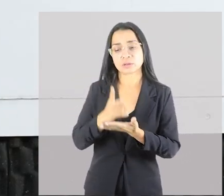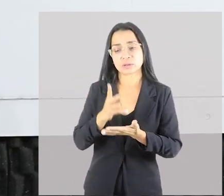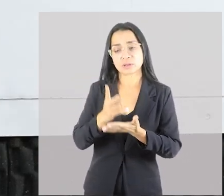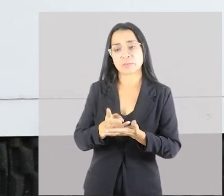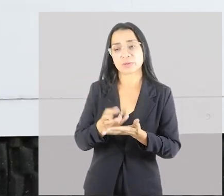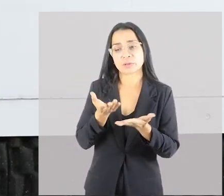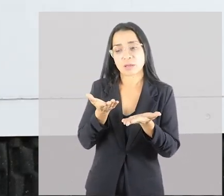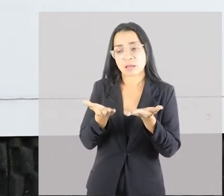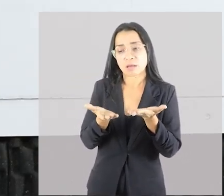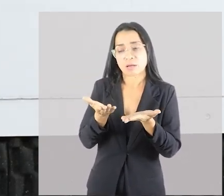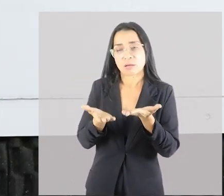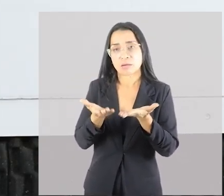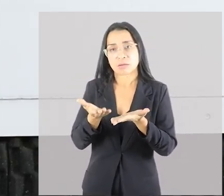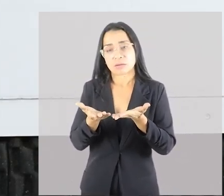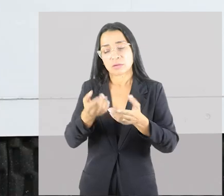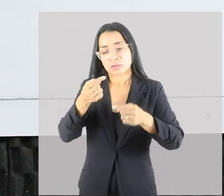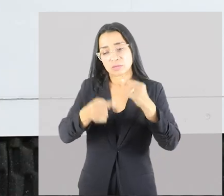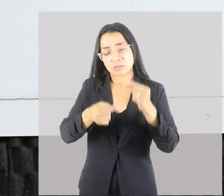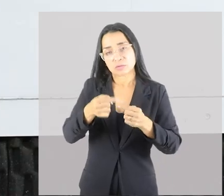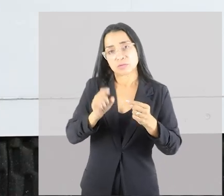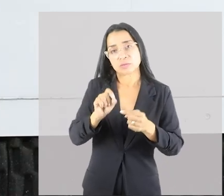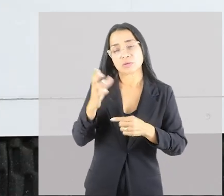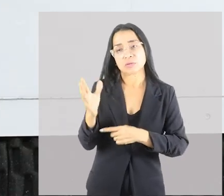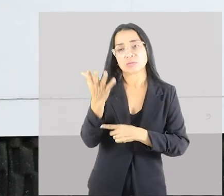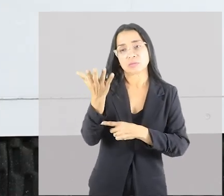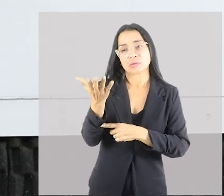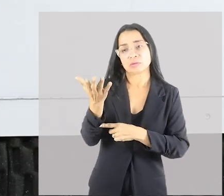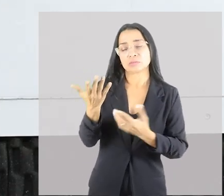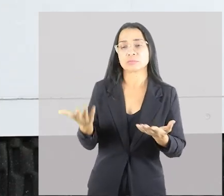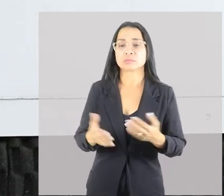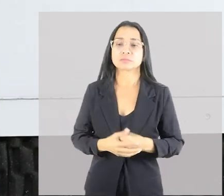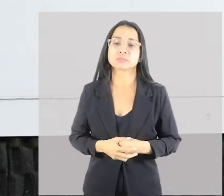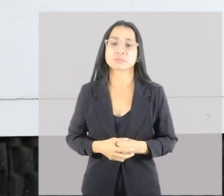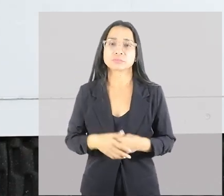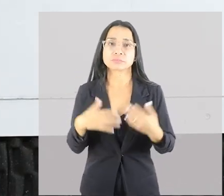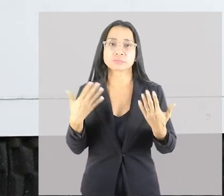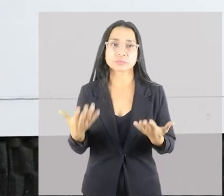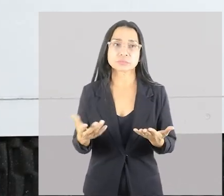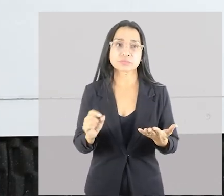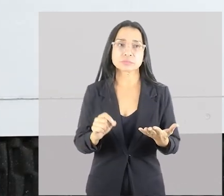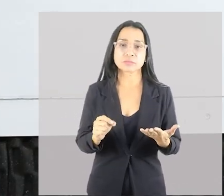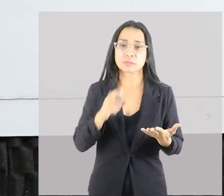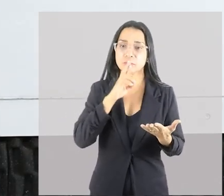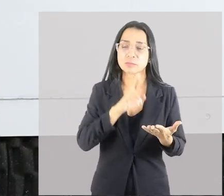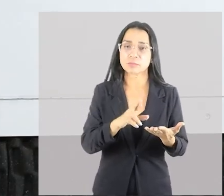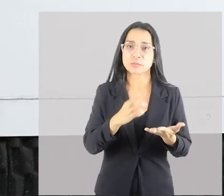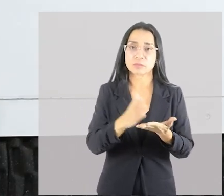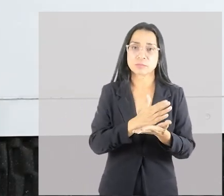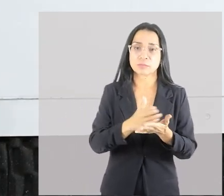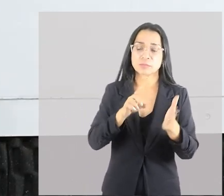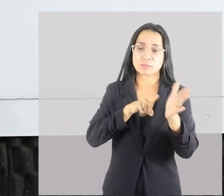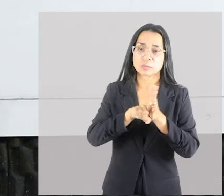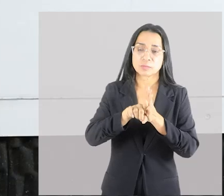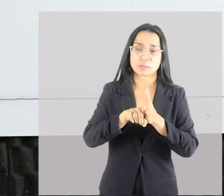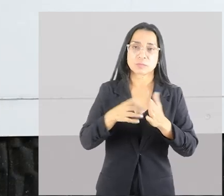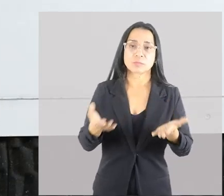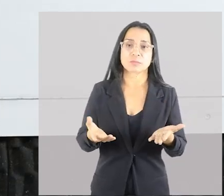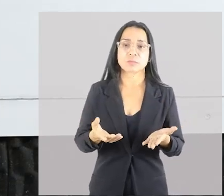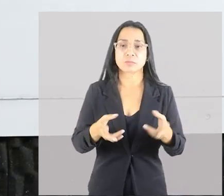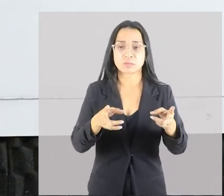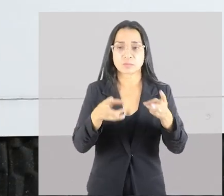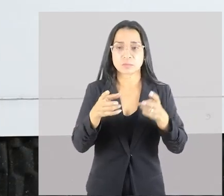consiga discutir tudo o que acontece em torno disso, tá certo? Então, vamos responder aqui algumas questões para